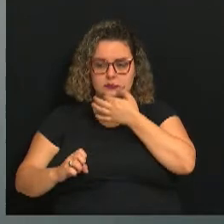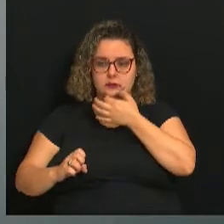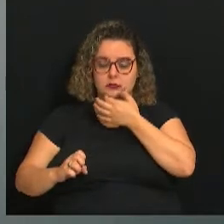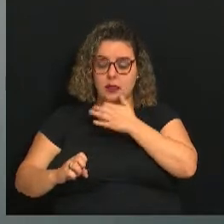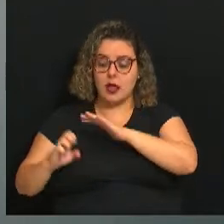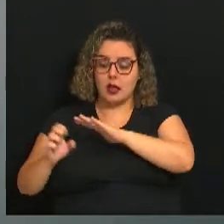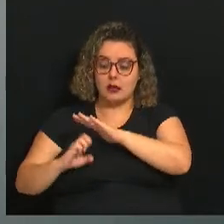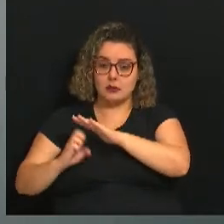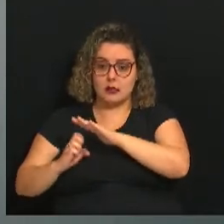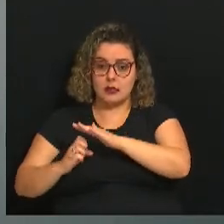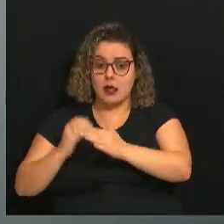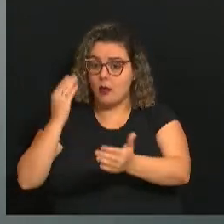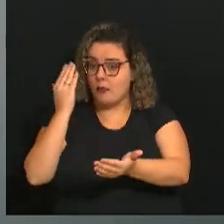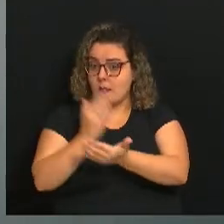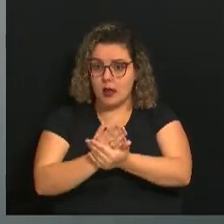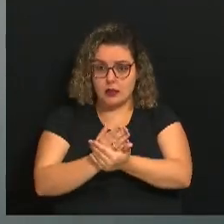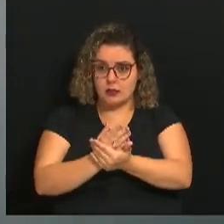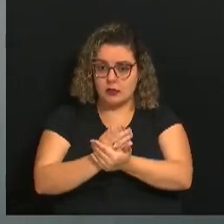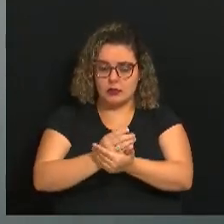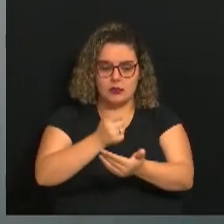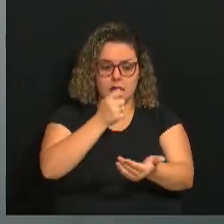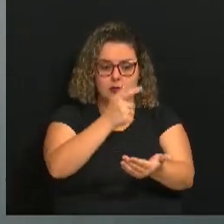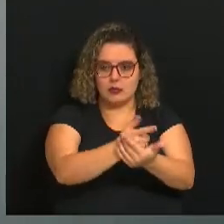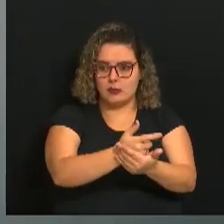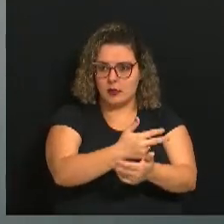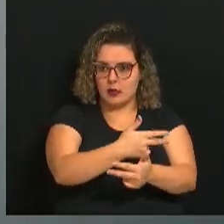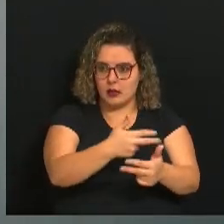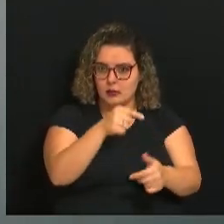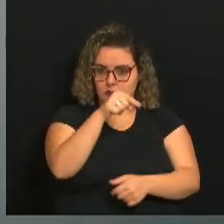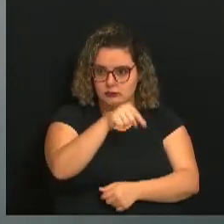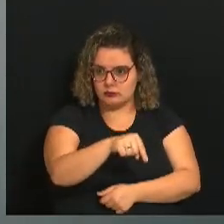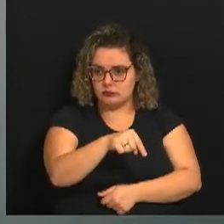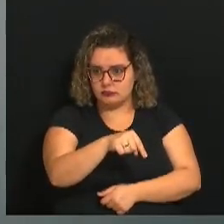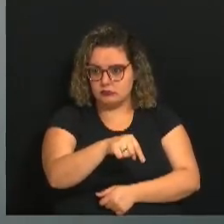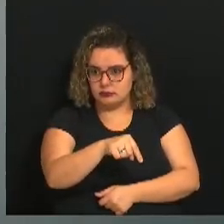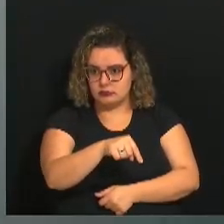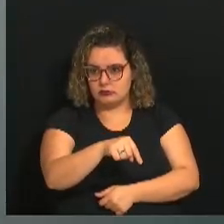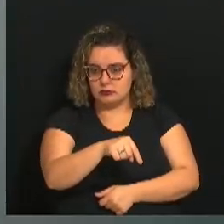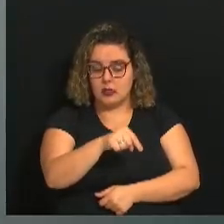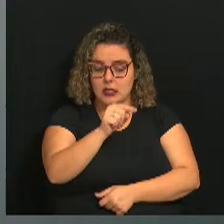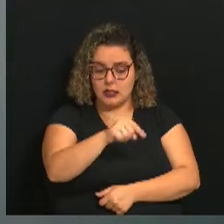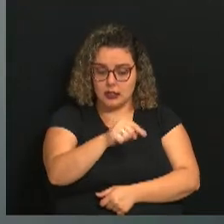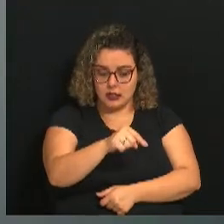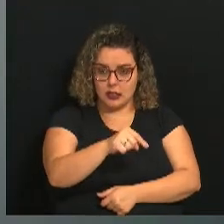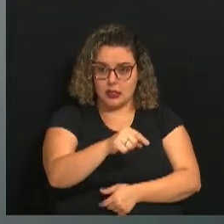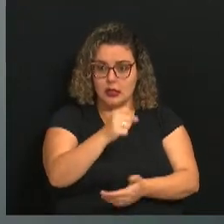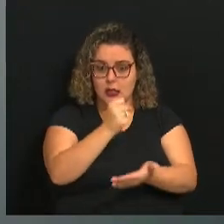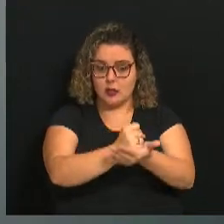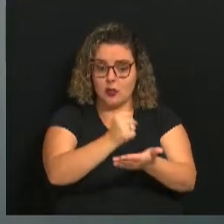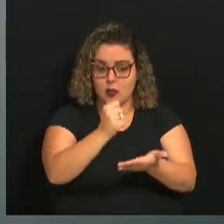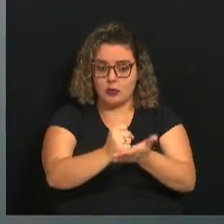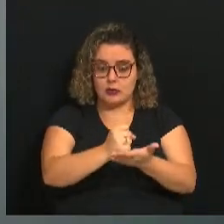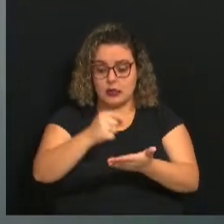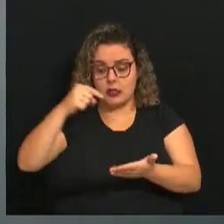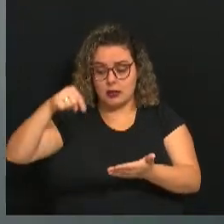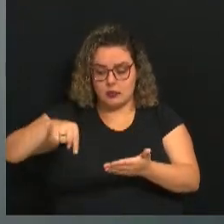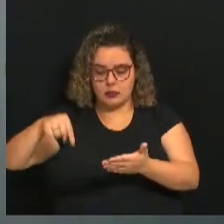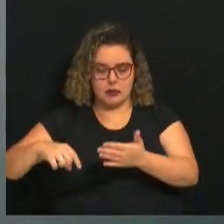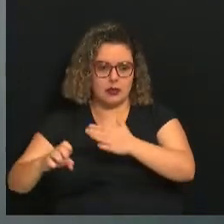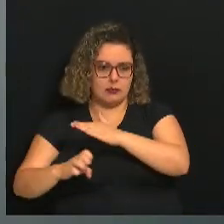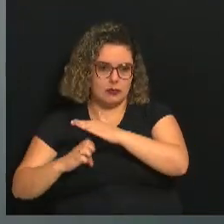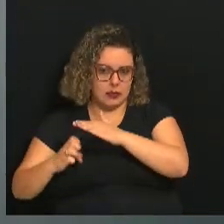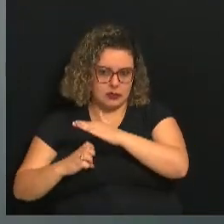terceirizado, ele não é funcionário público municipal, ele é contratado por uma empresa para que presta aquele serviço sobre o